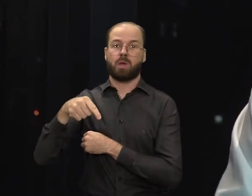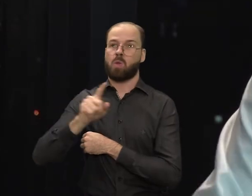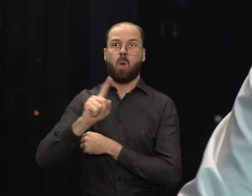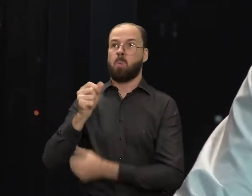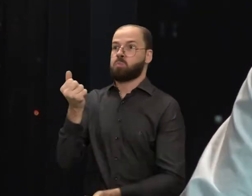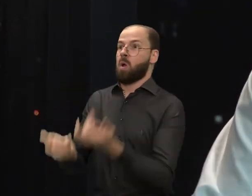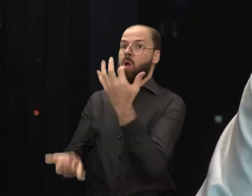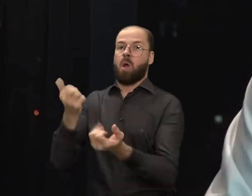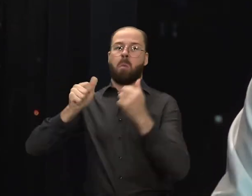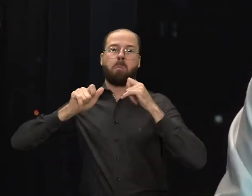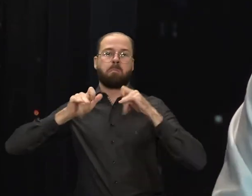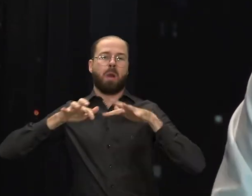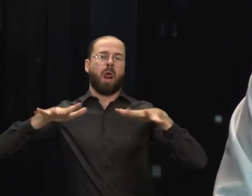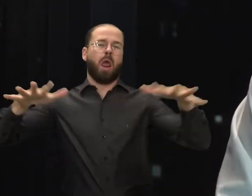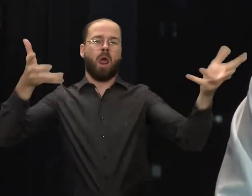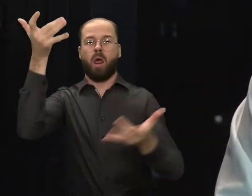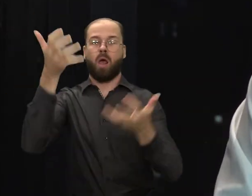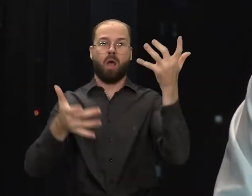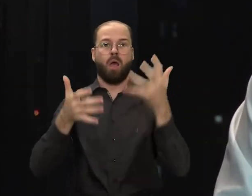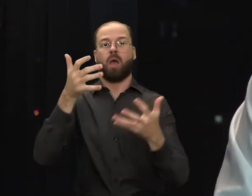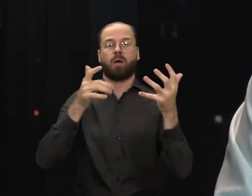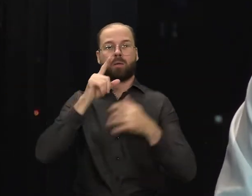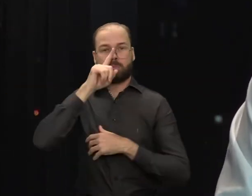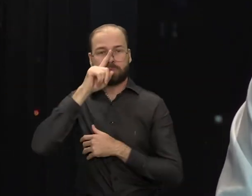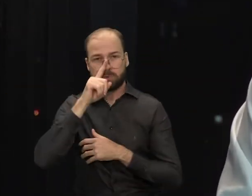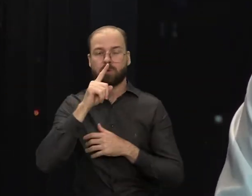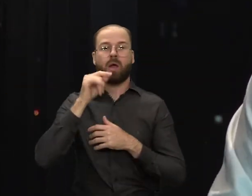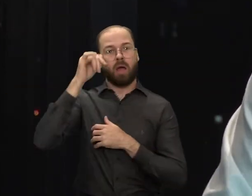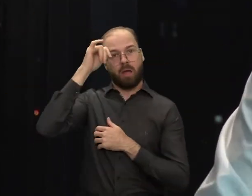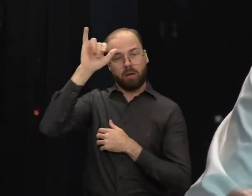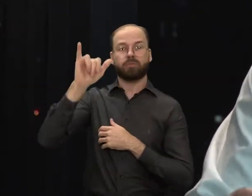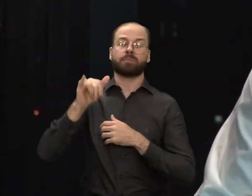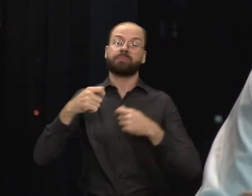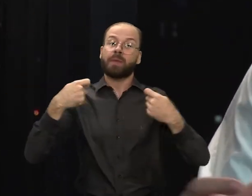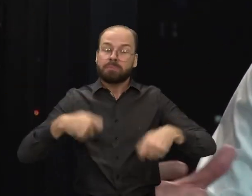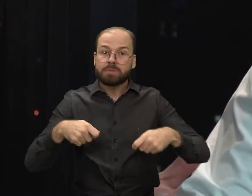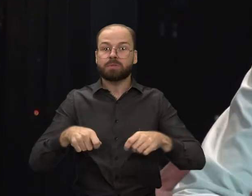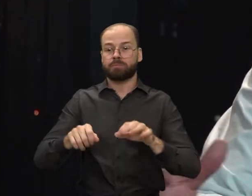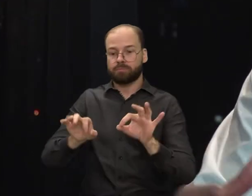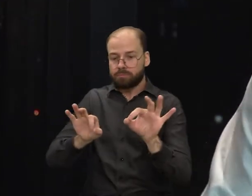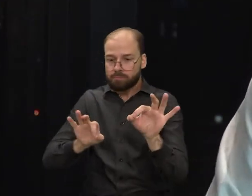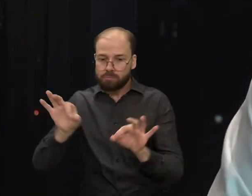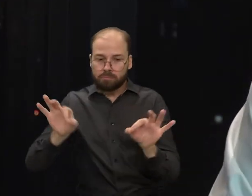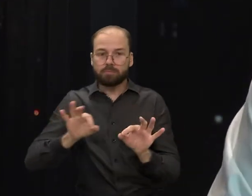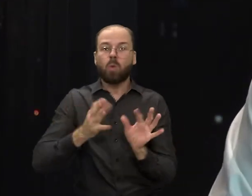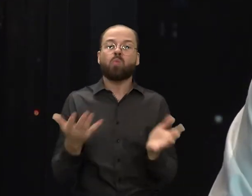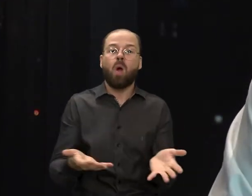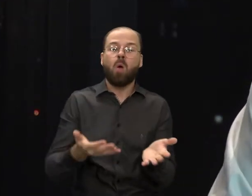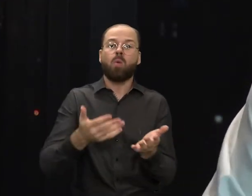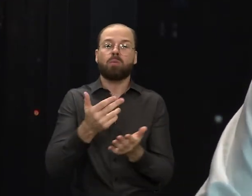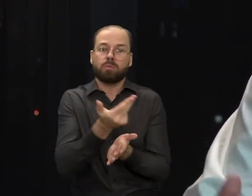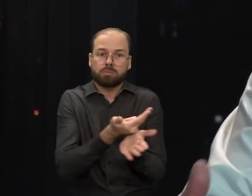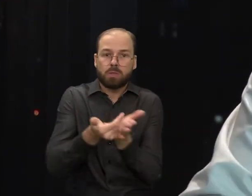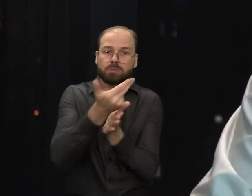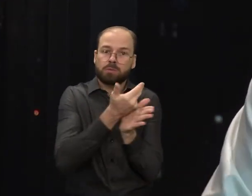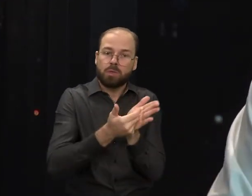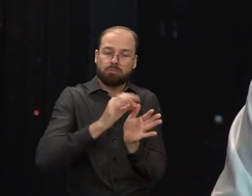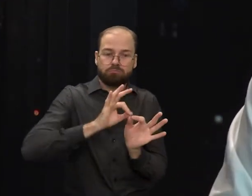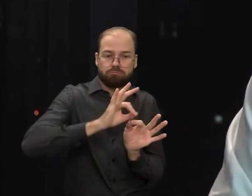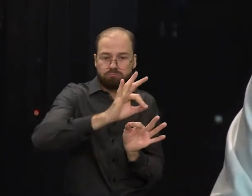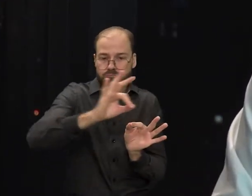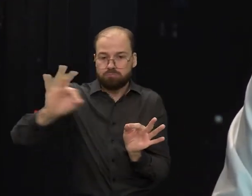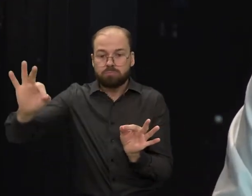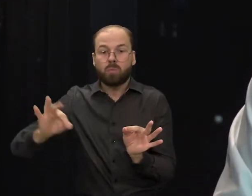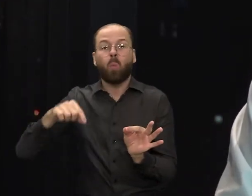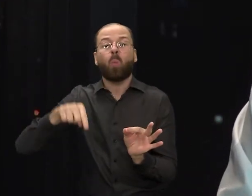para não virar um incêndio. Tem que ter um desenho da área que vai ser